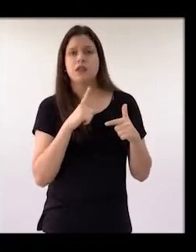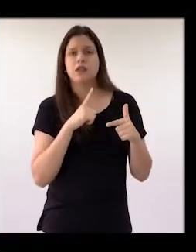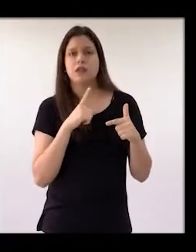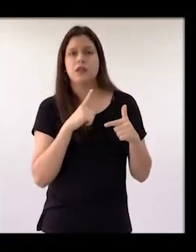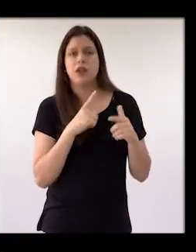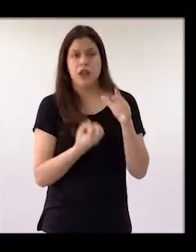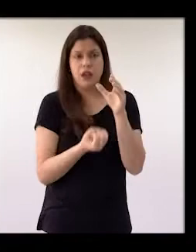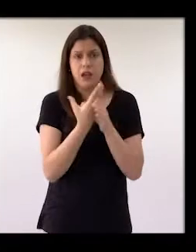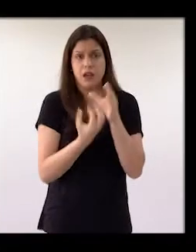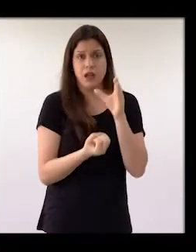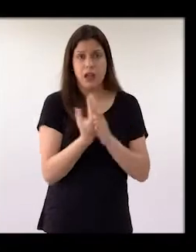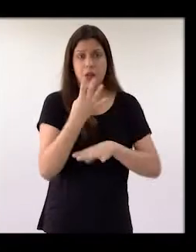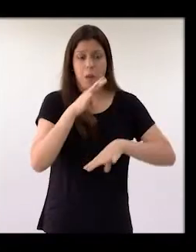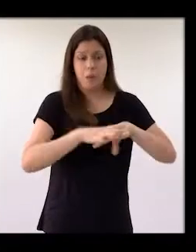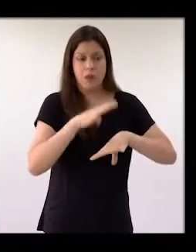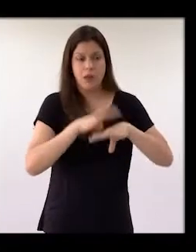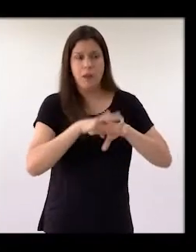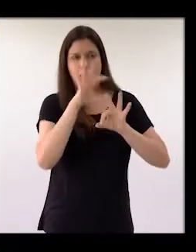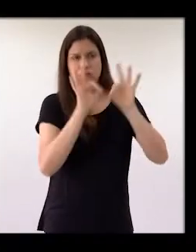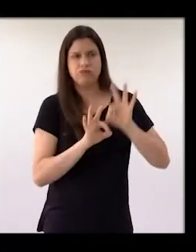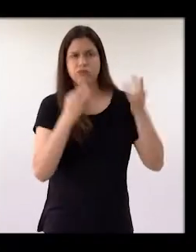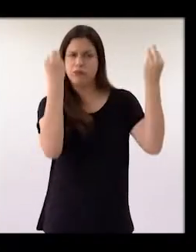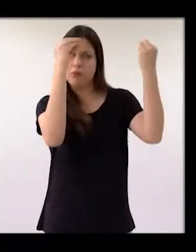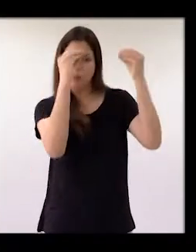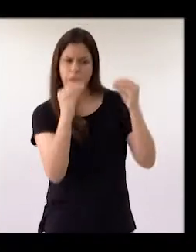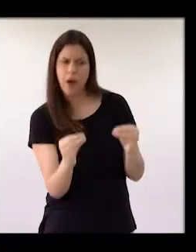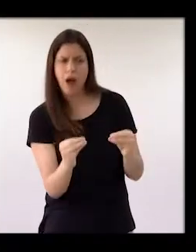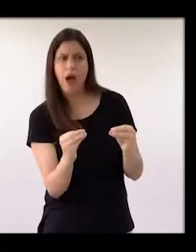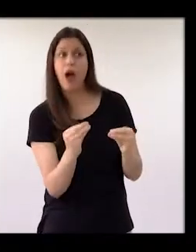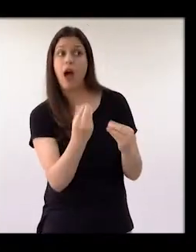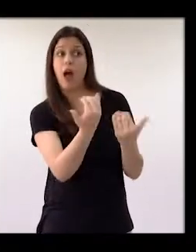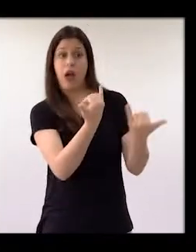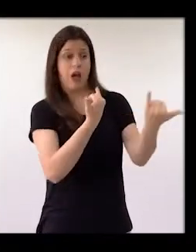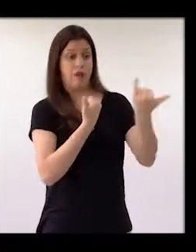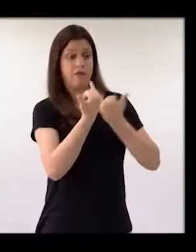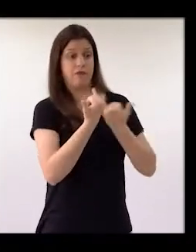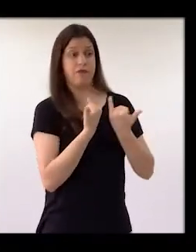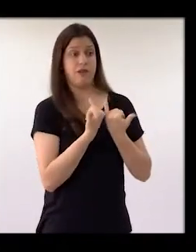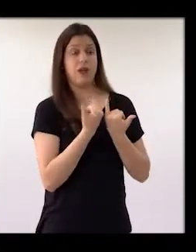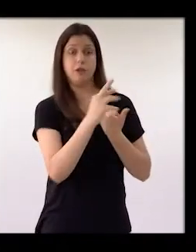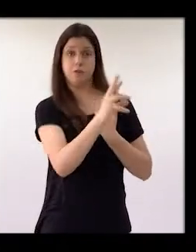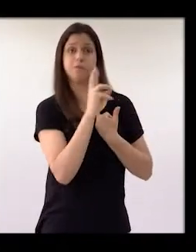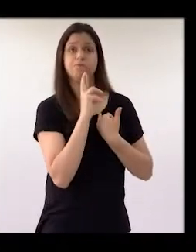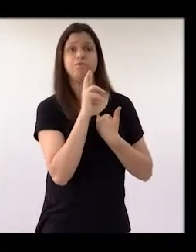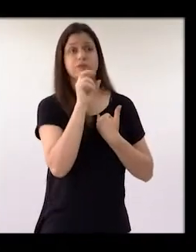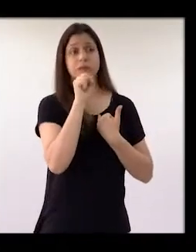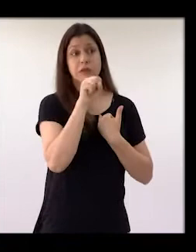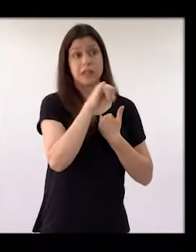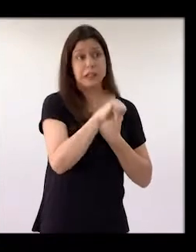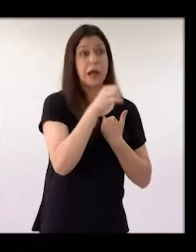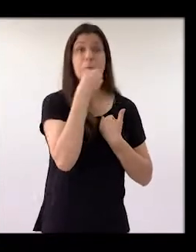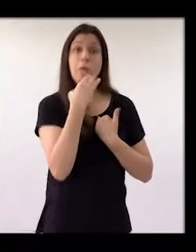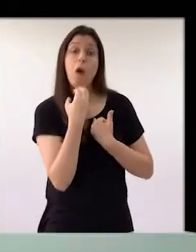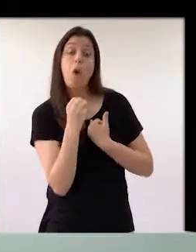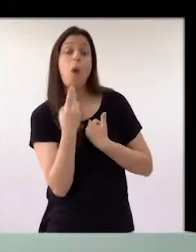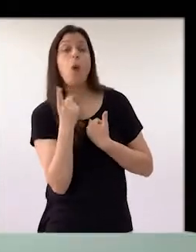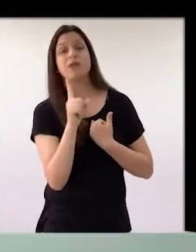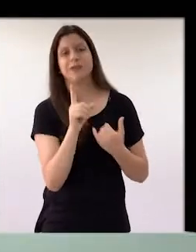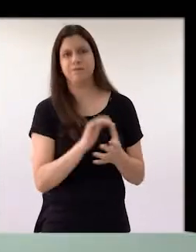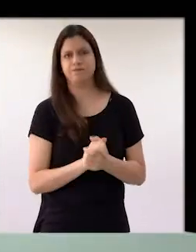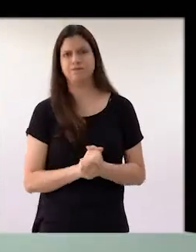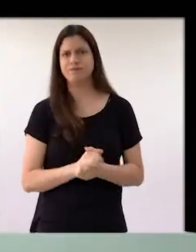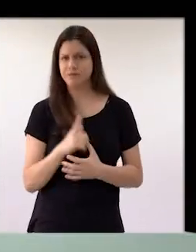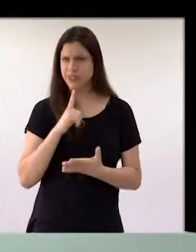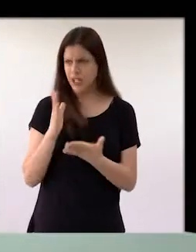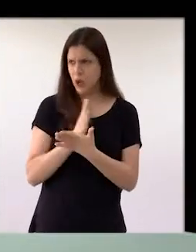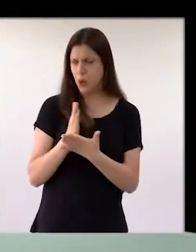eu crio esses modelos matemáticos, né, que vão me dizer se a partir daqueles dados essa empresa é eficiente ou não. Teve alguma